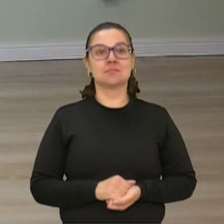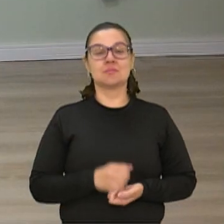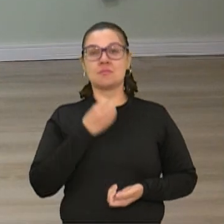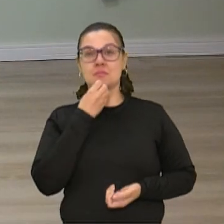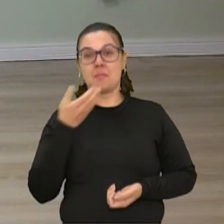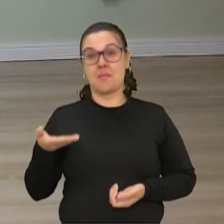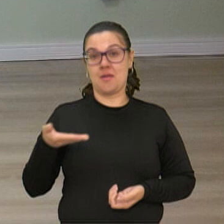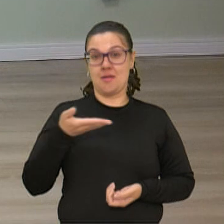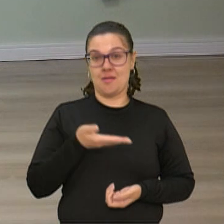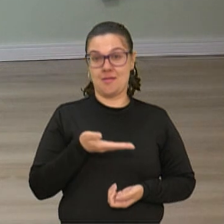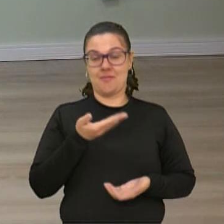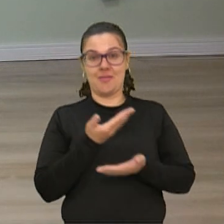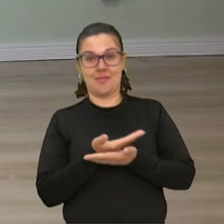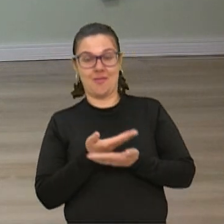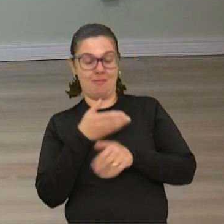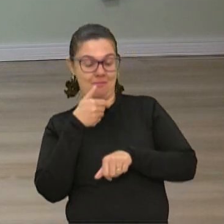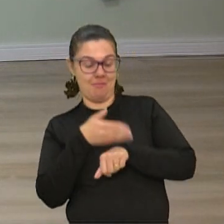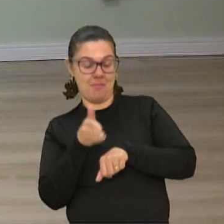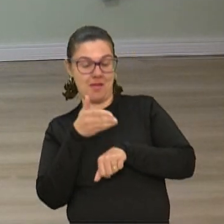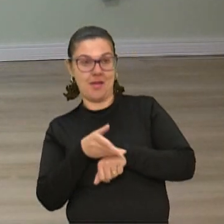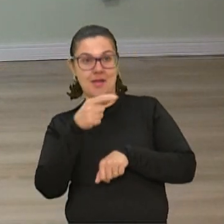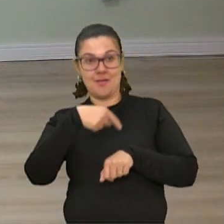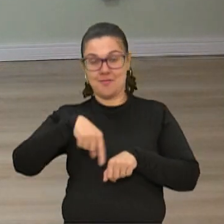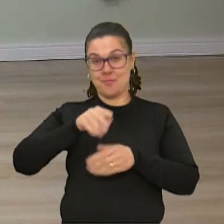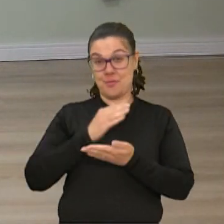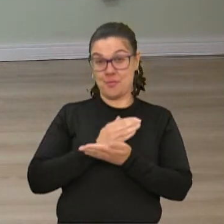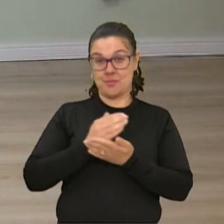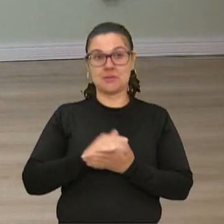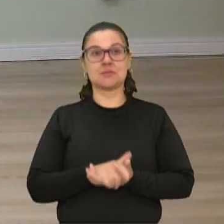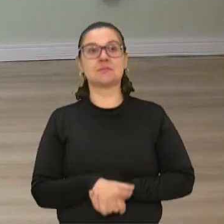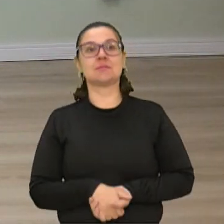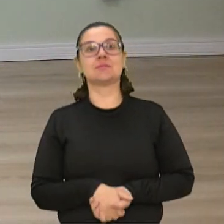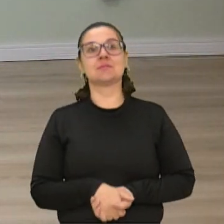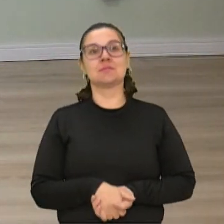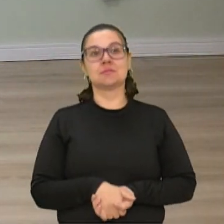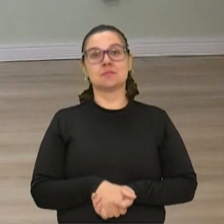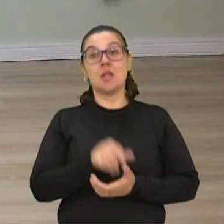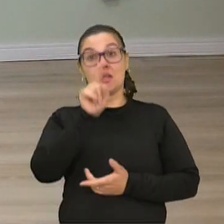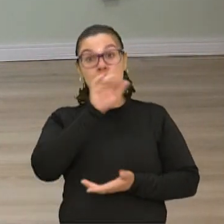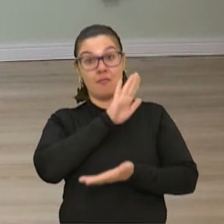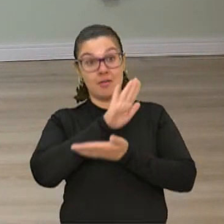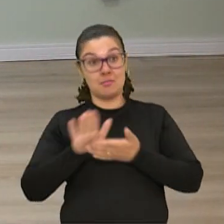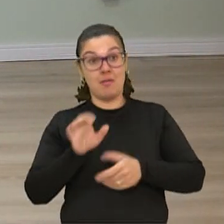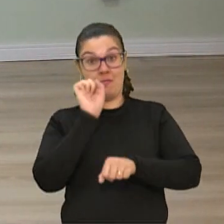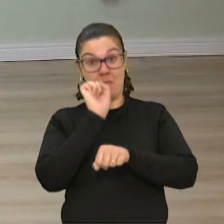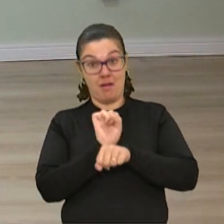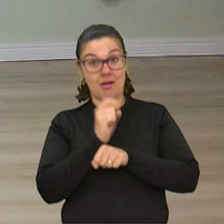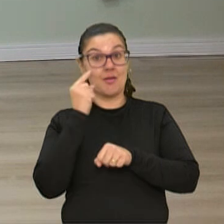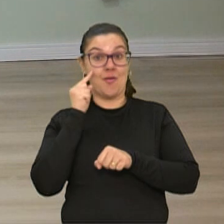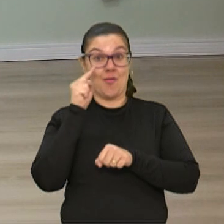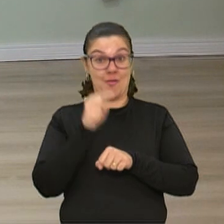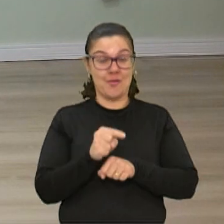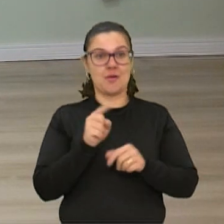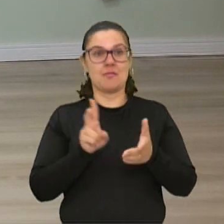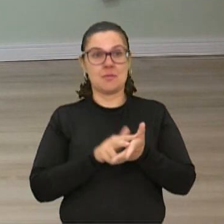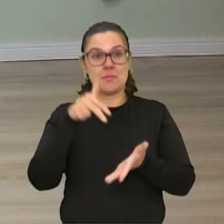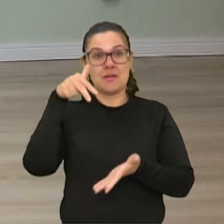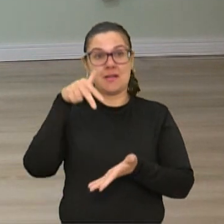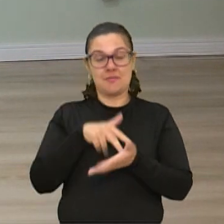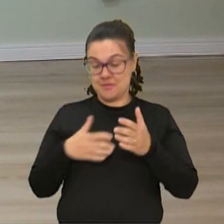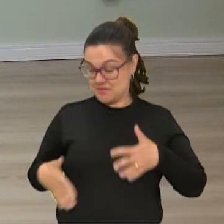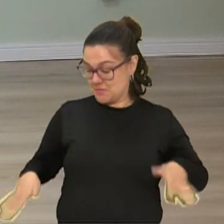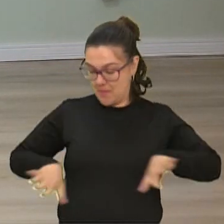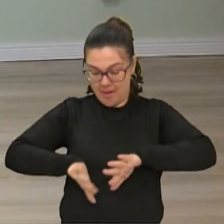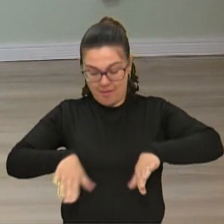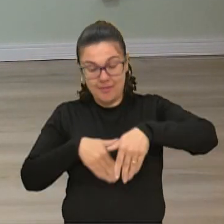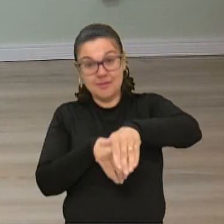Seja bem-vindo para a nossa aula prática. Vamos iniciar? Então, não vale ficar parado aí, tá? Então, vamos levantar,